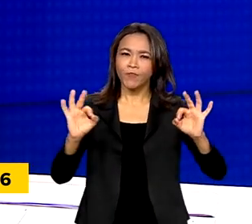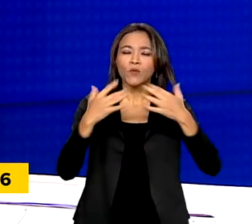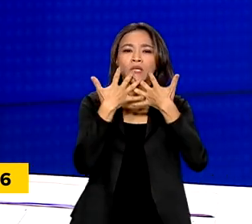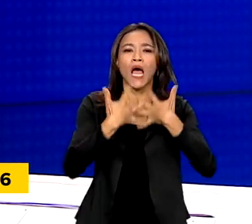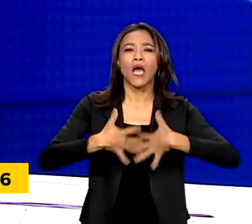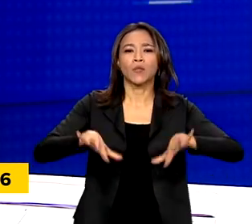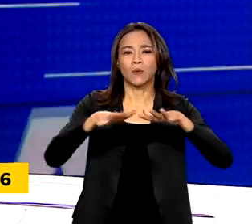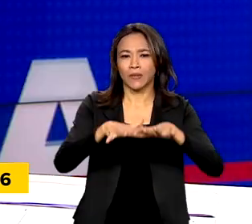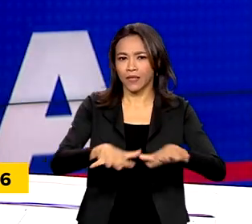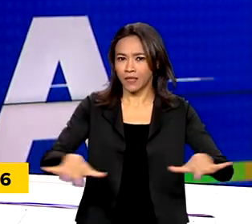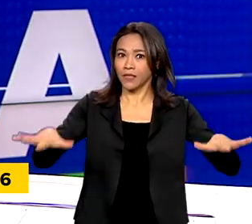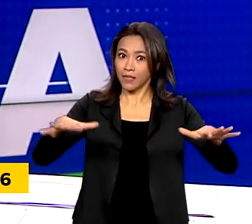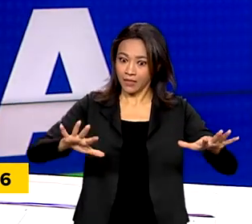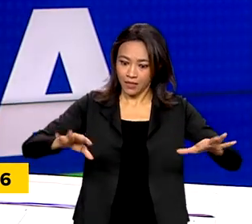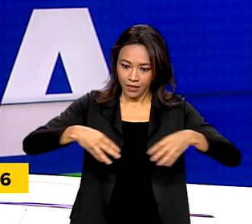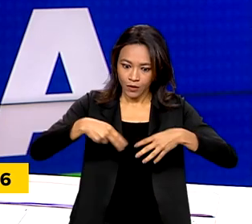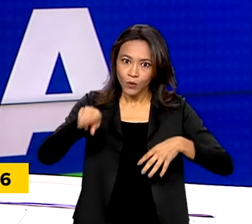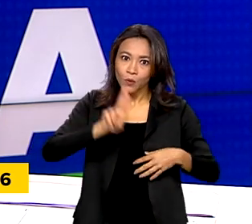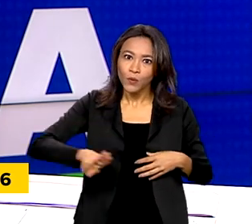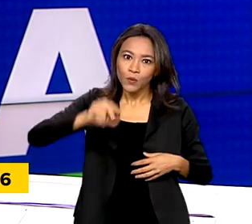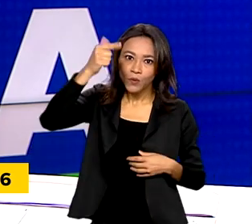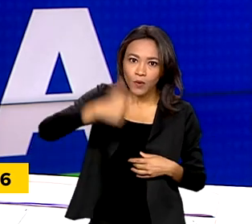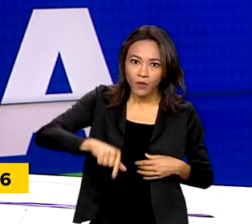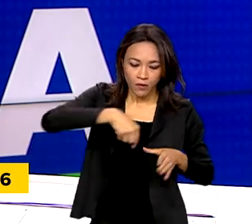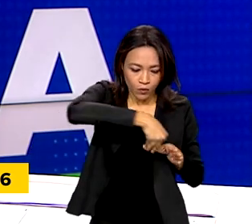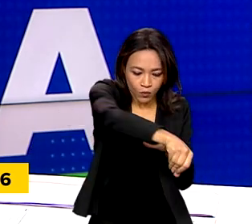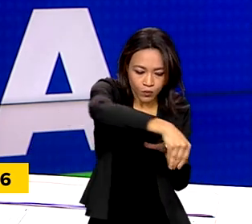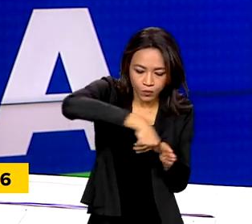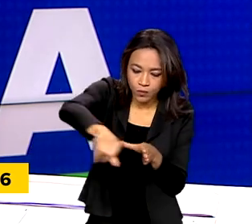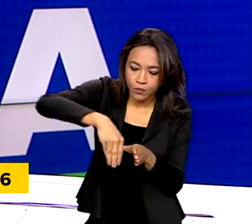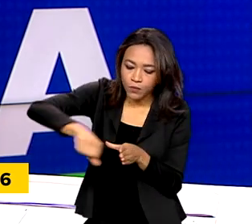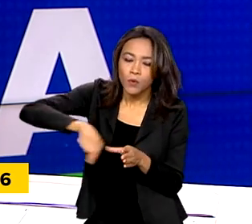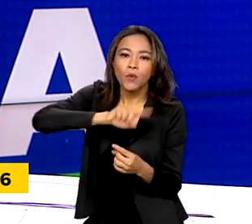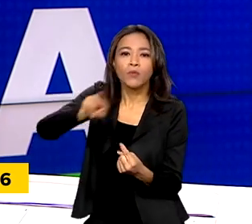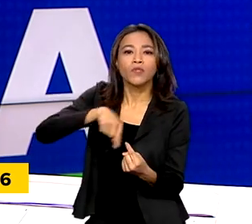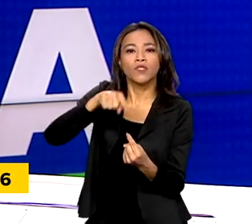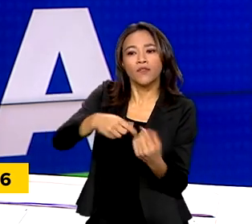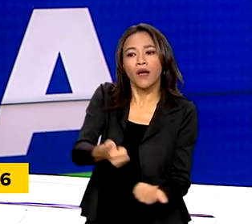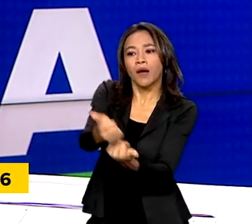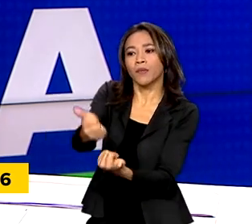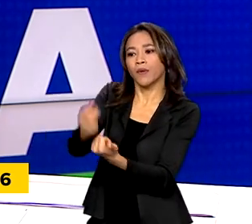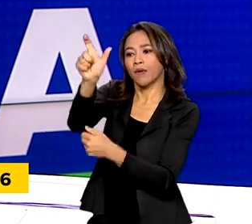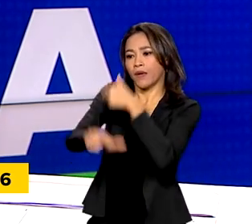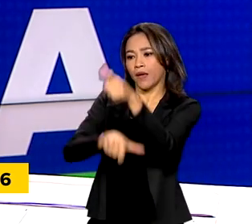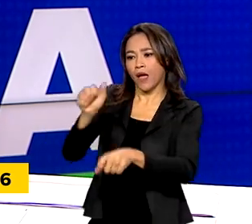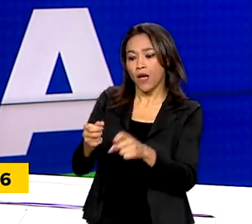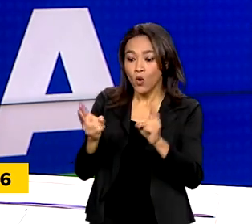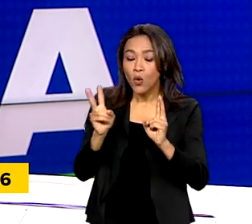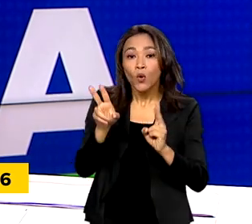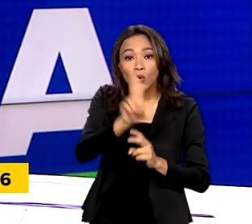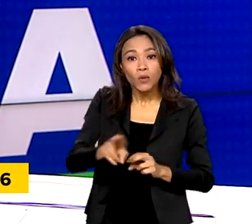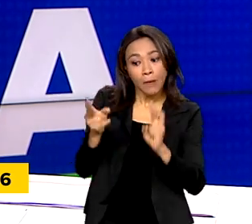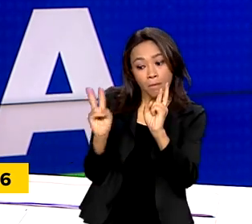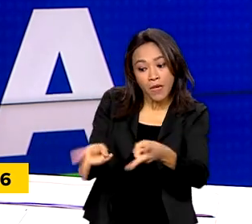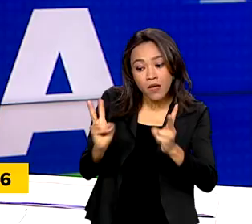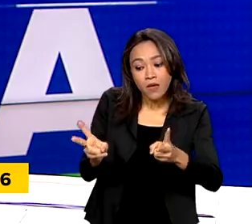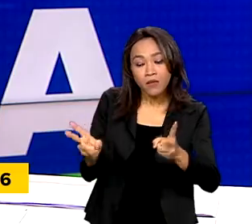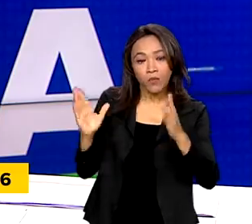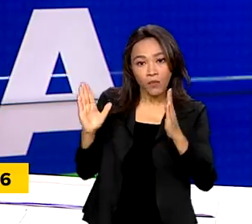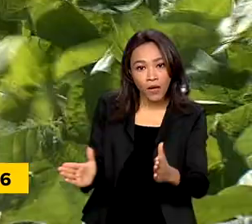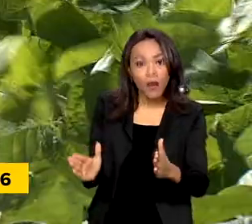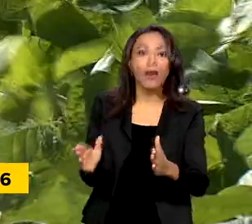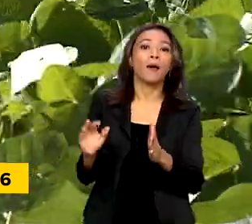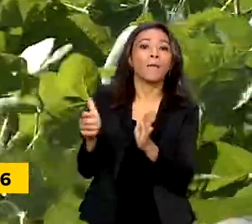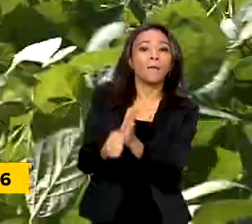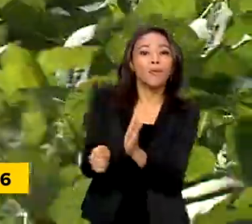amplia a produtividade do solo A ideia é ajudar agricultores a produzir numa mesma área por exemplo soja e